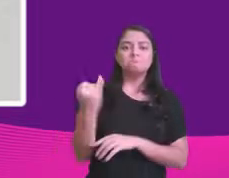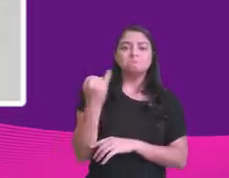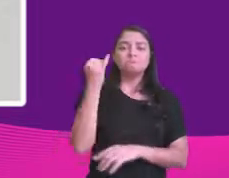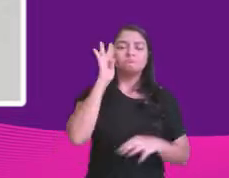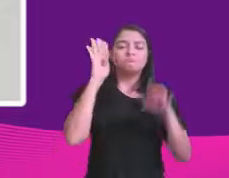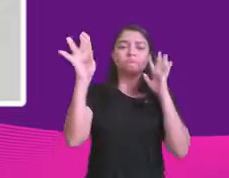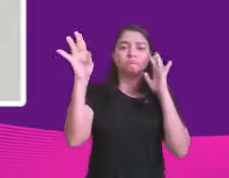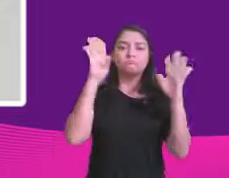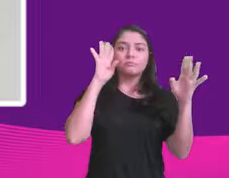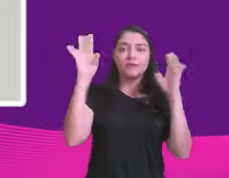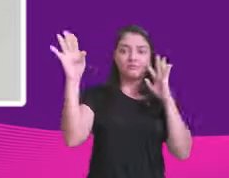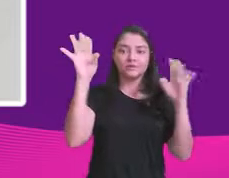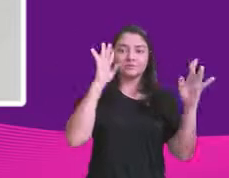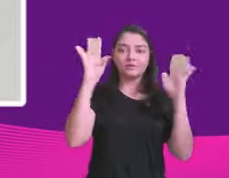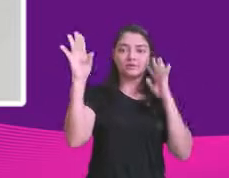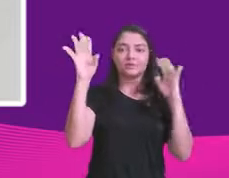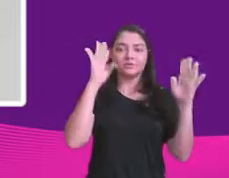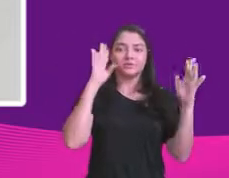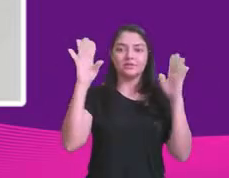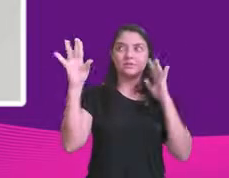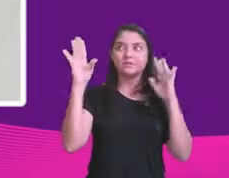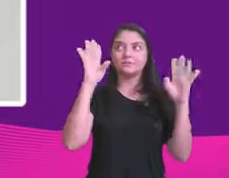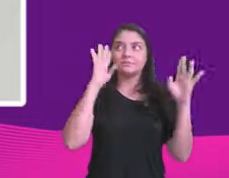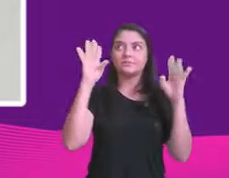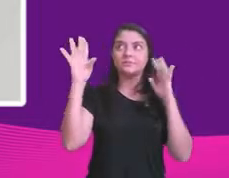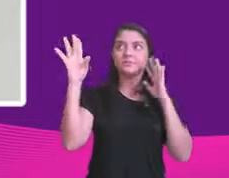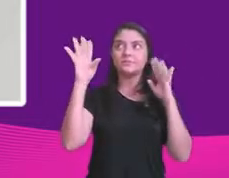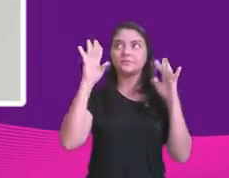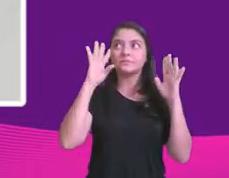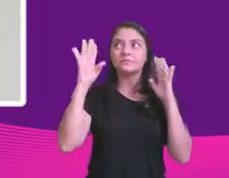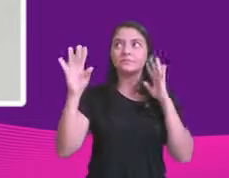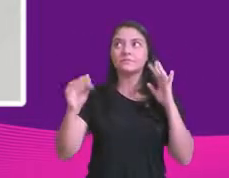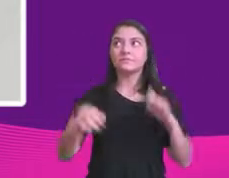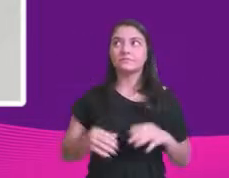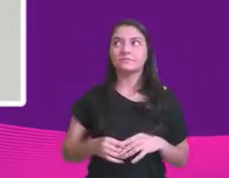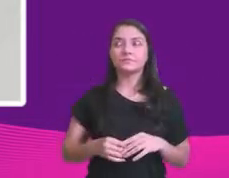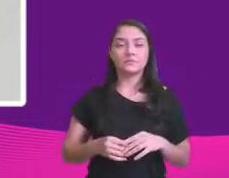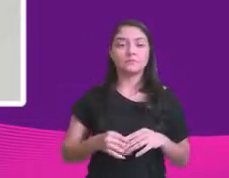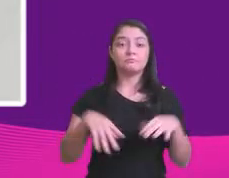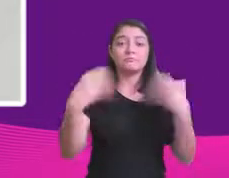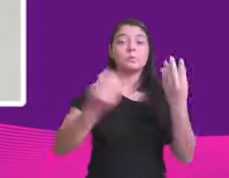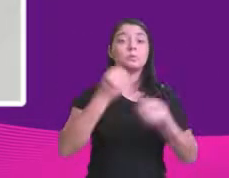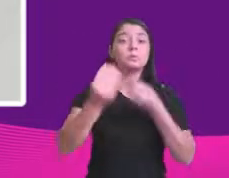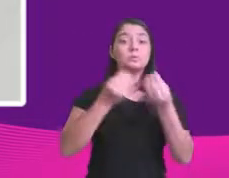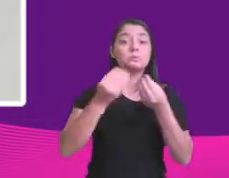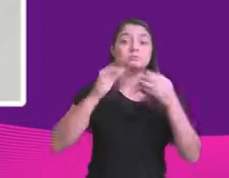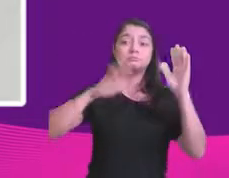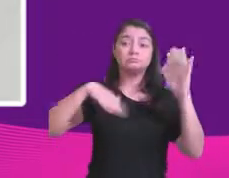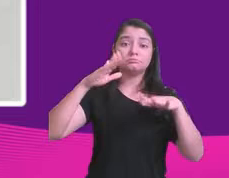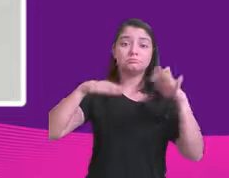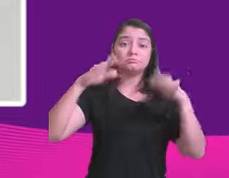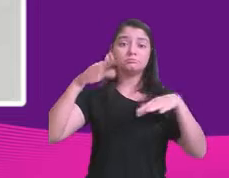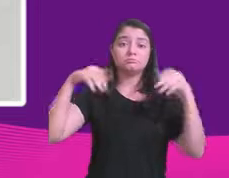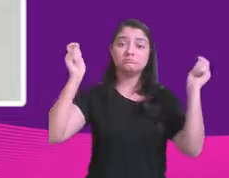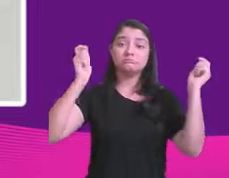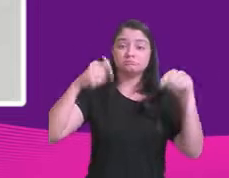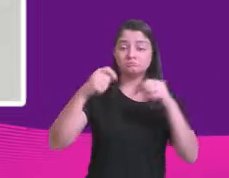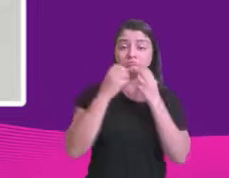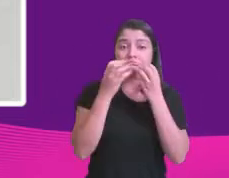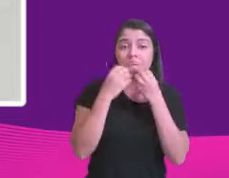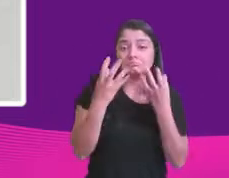tenta sempre colocar e acredita na HIPEC? Porque normalmente a doença é limitada ao peritônio, no caso do ovário e em alguns outros